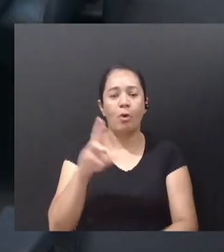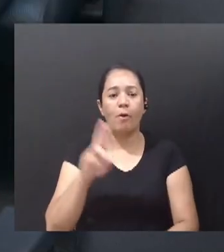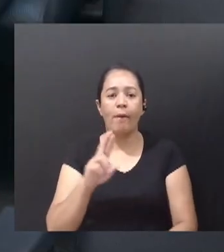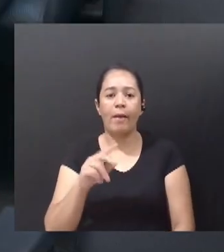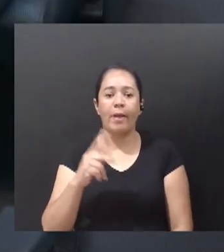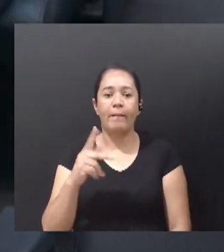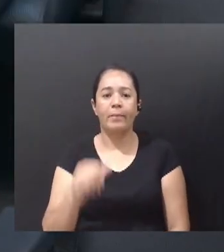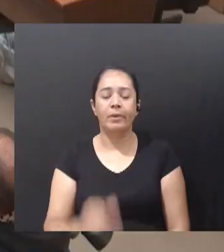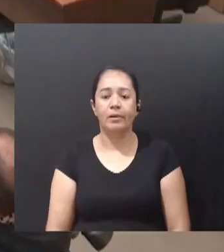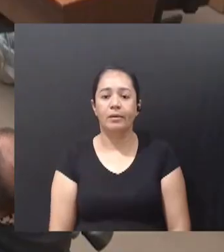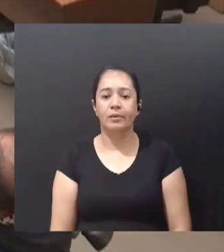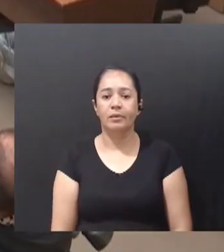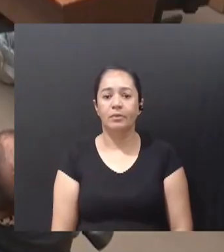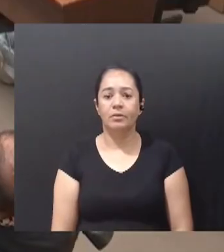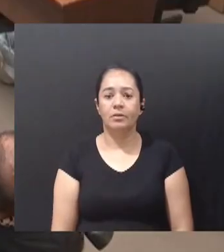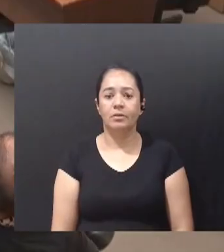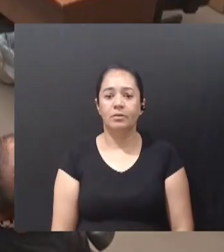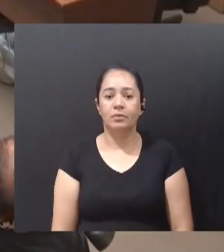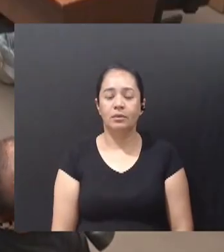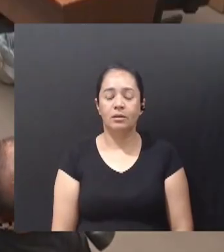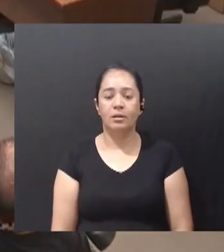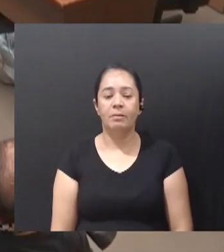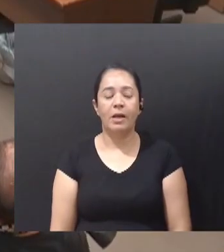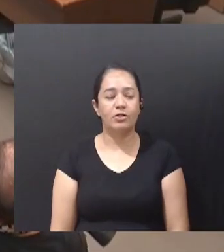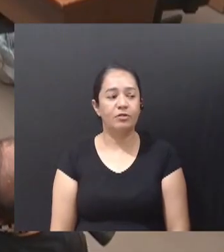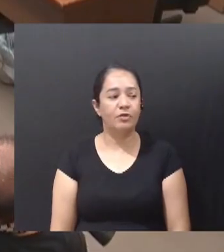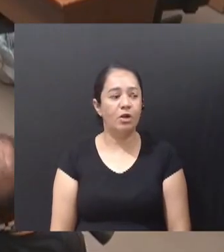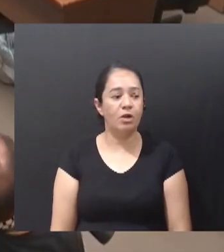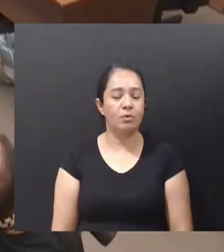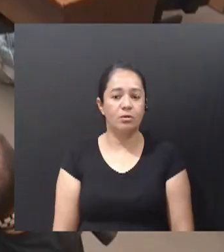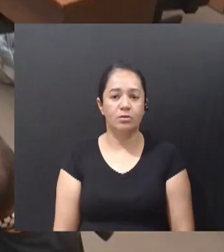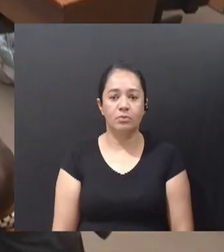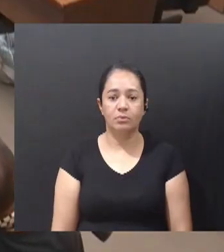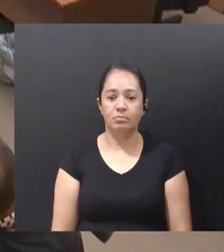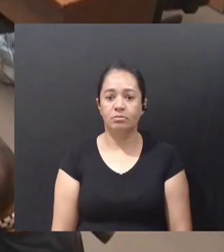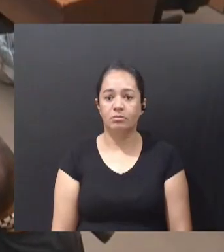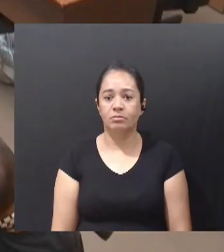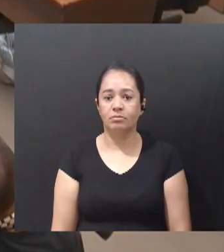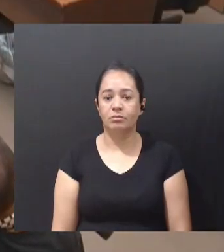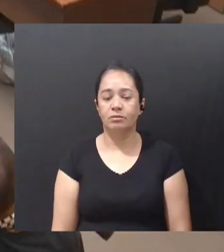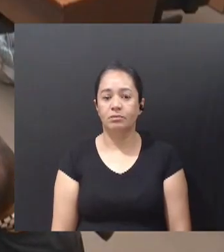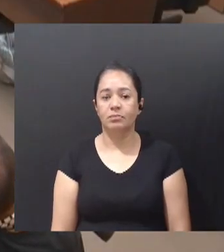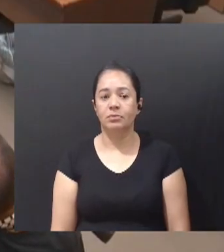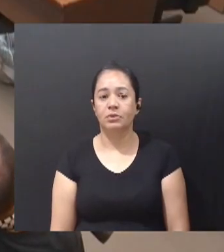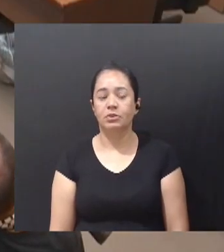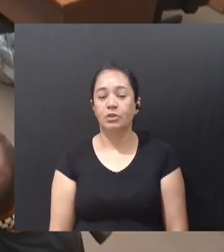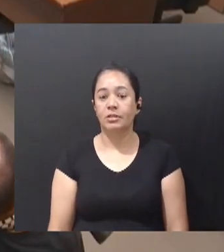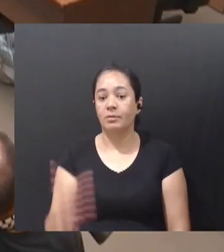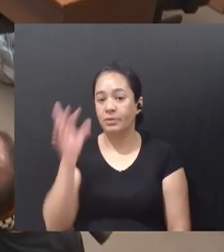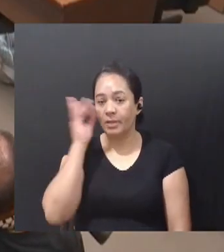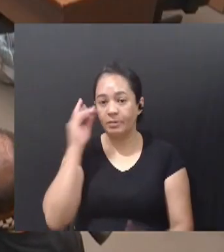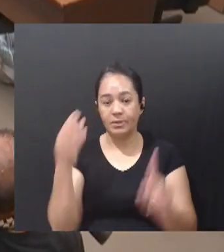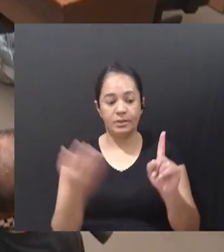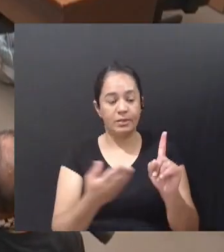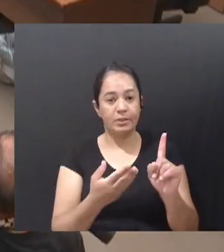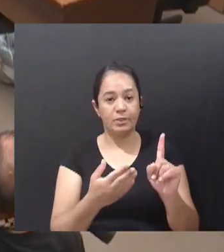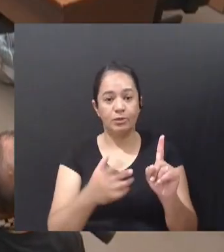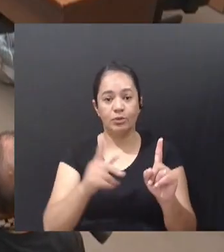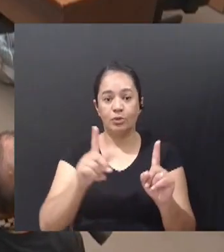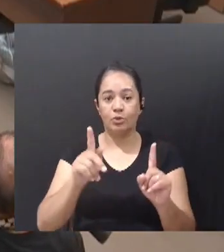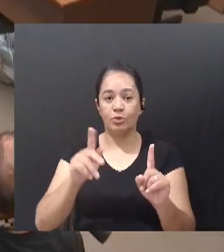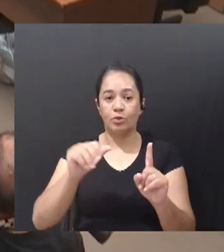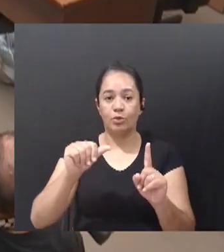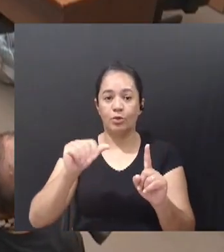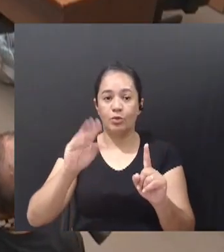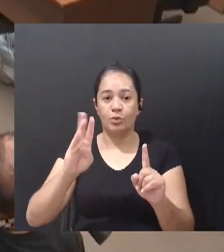Obrigada, Augusto. Só antes de passar para a Maíra, quero registrar a presença do Gabriel Tonon da Silva, que está